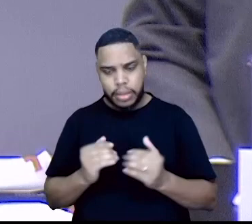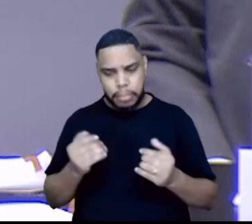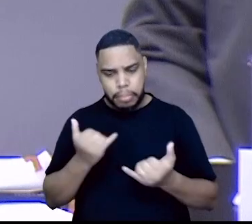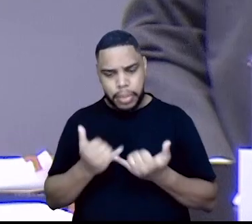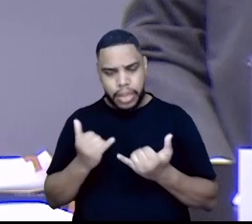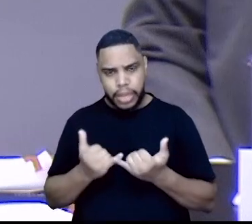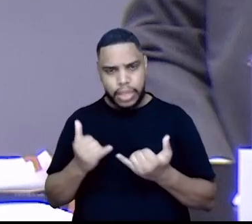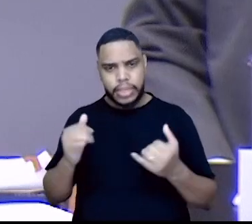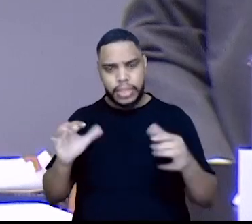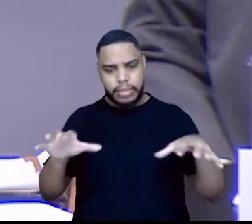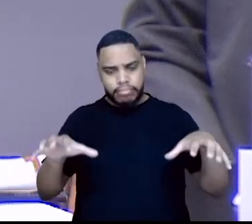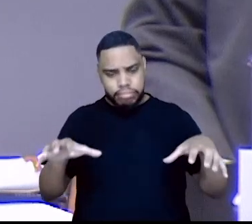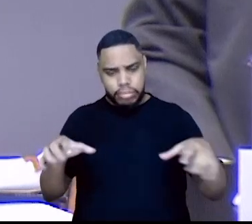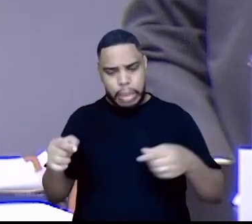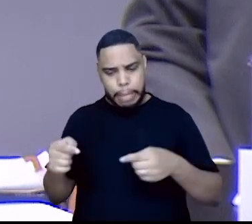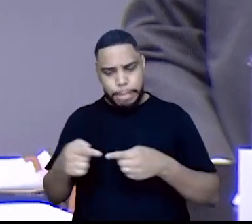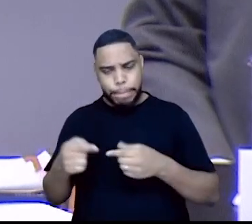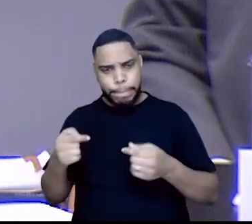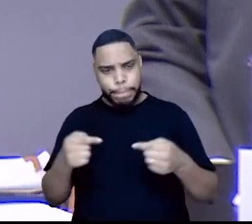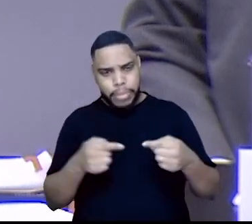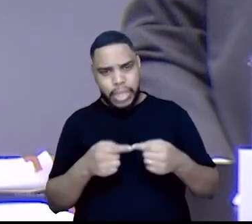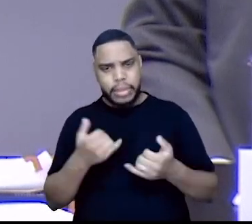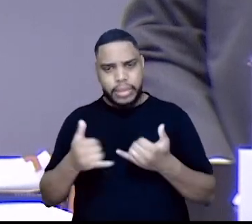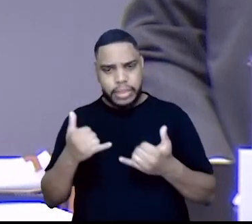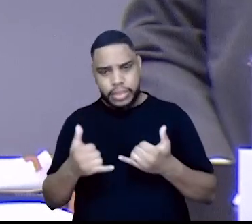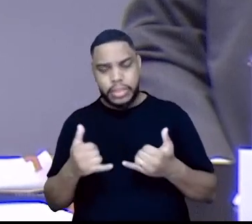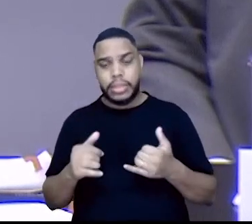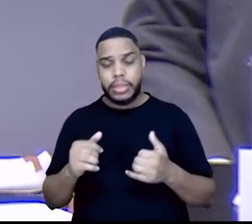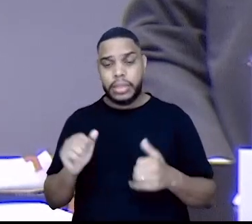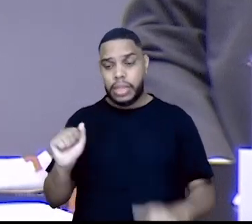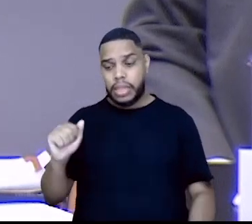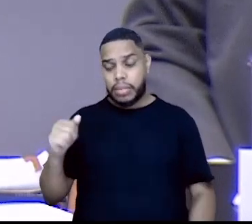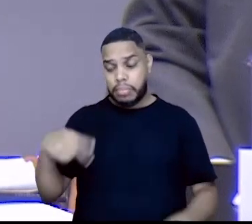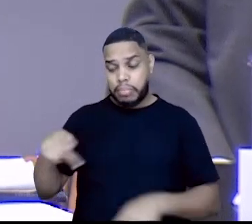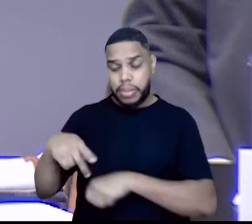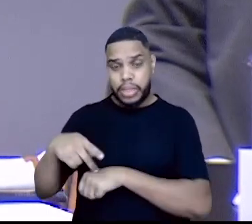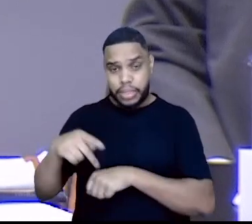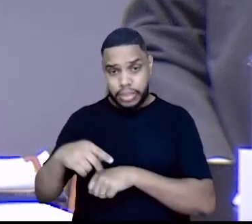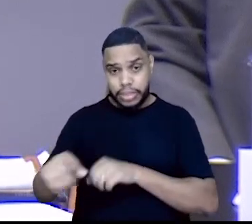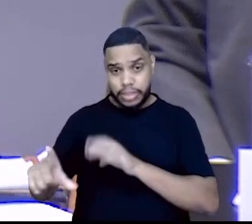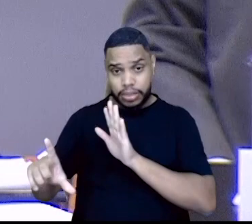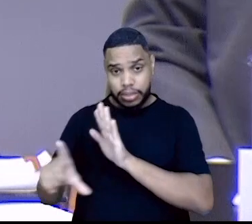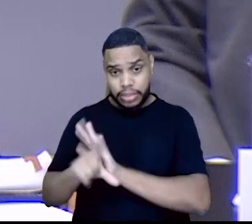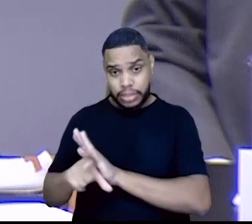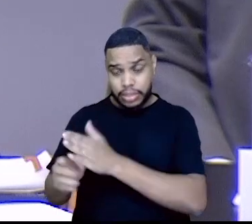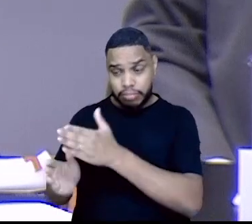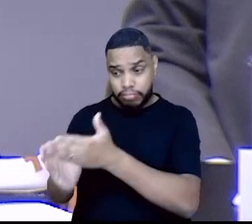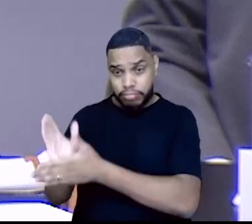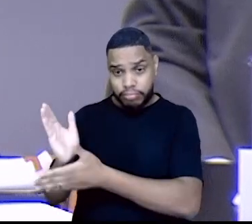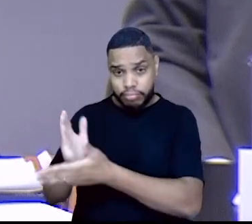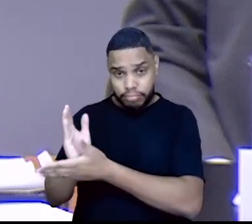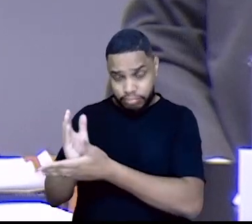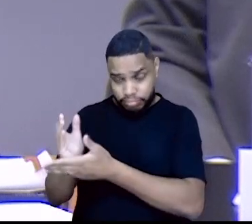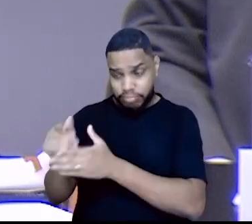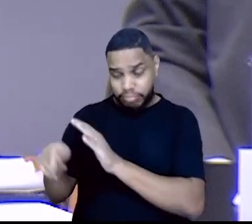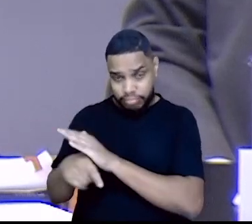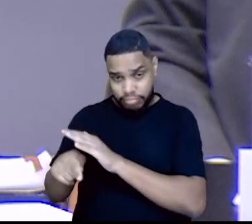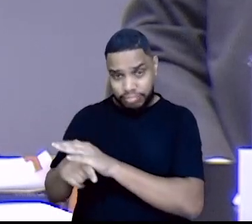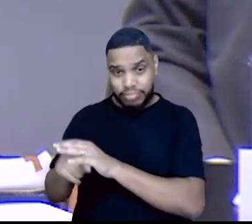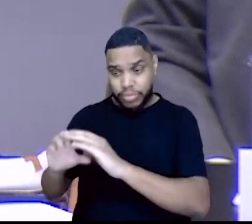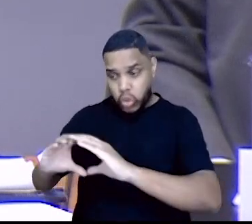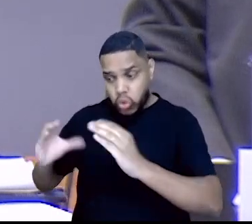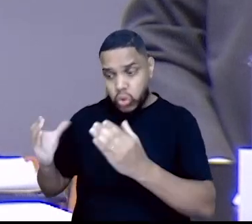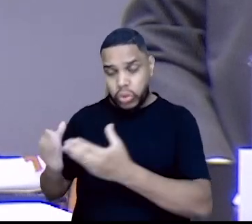tal maneira que, nos países anglo-saxões, a legislação aprovada pelo Congresso passou a